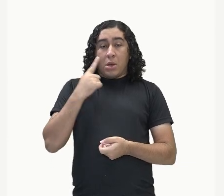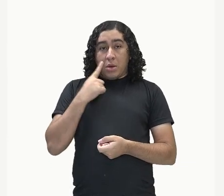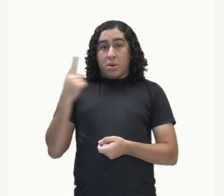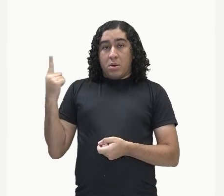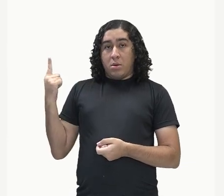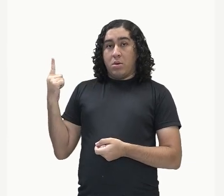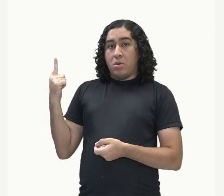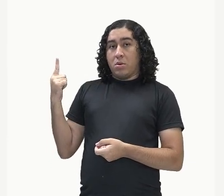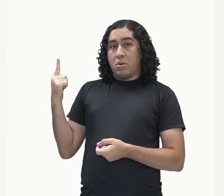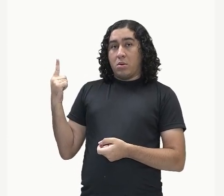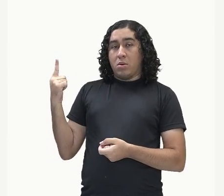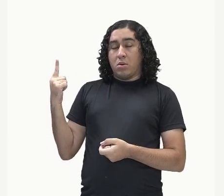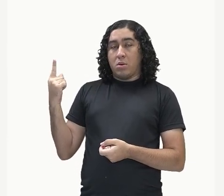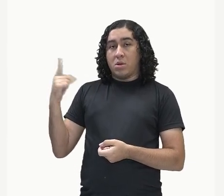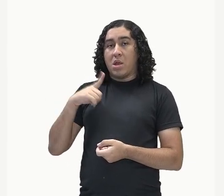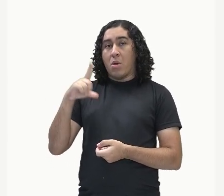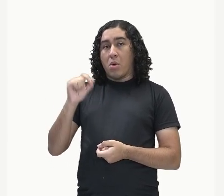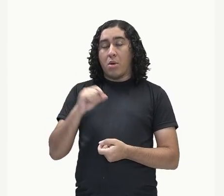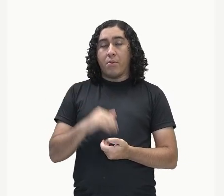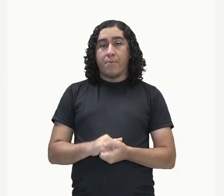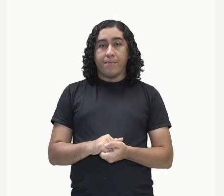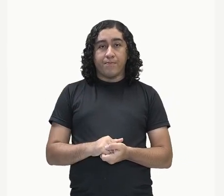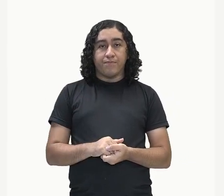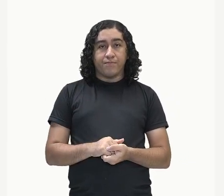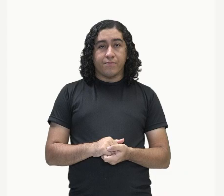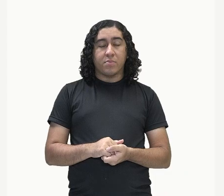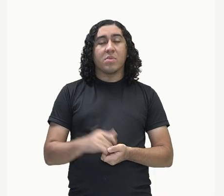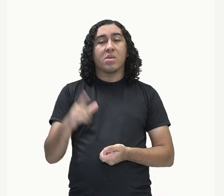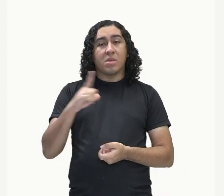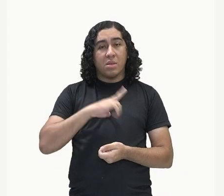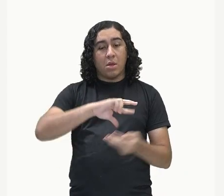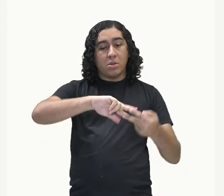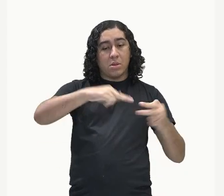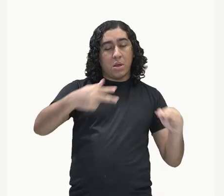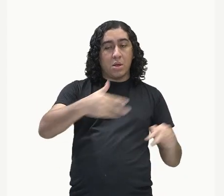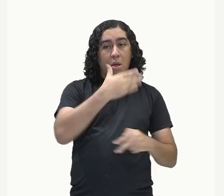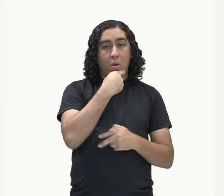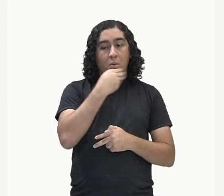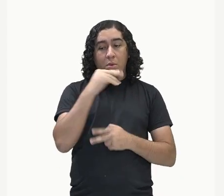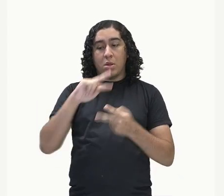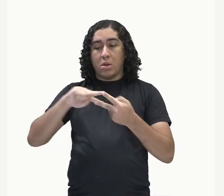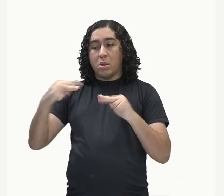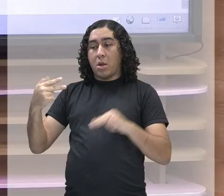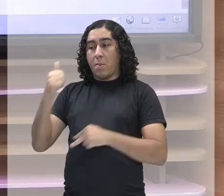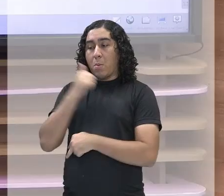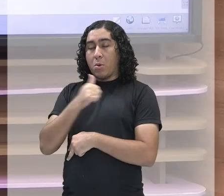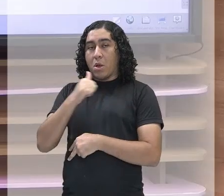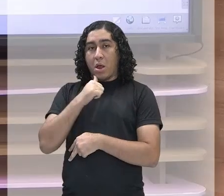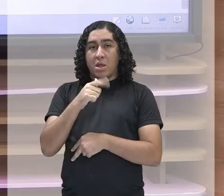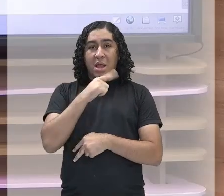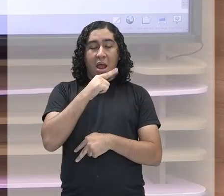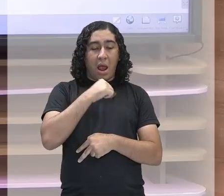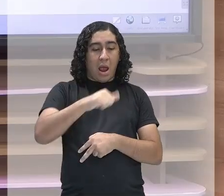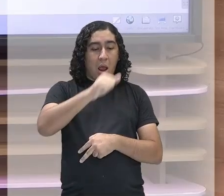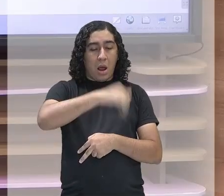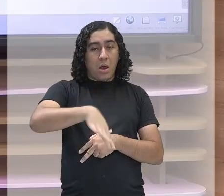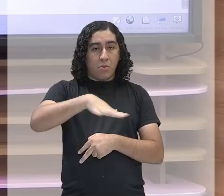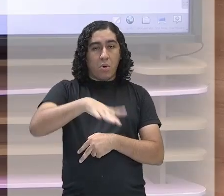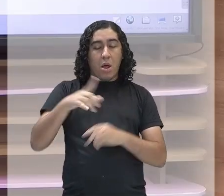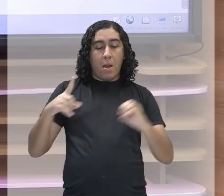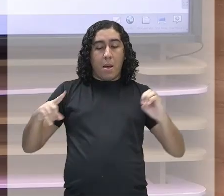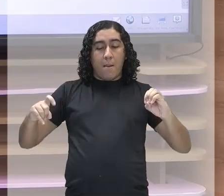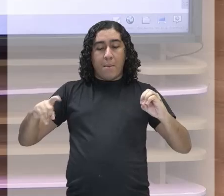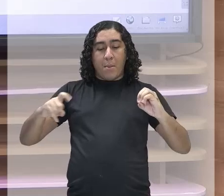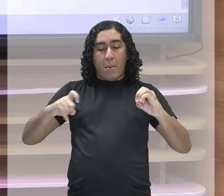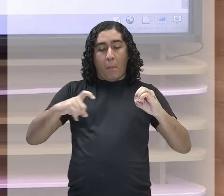ó, lá na água, gametas masculinos e femininos, e aí essa fecundação, o encontro